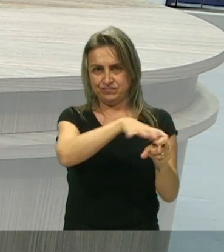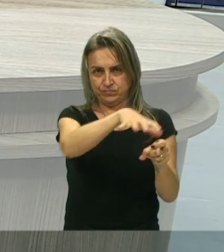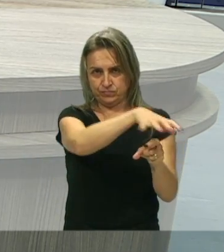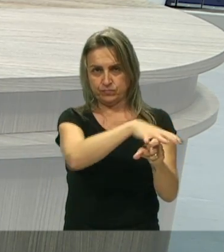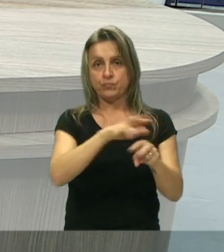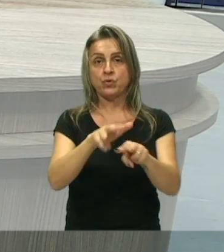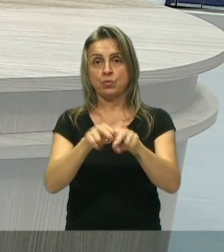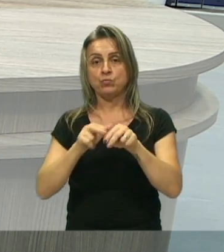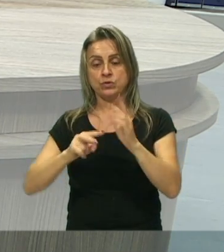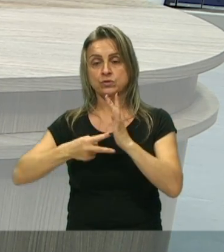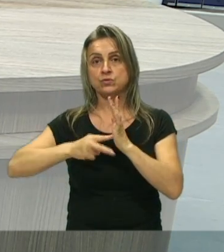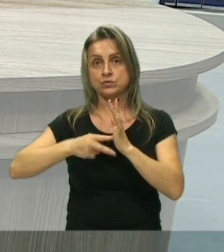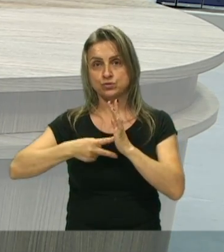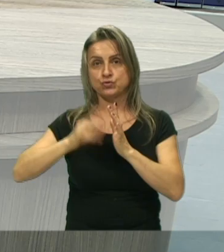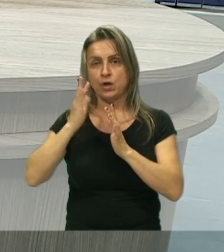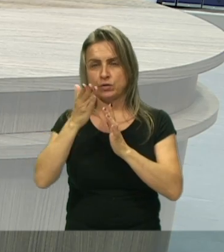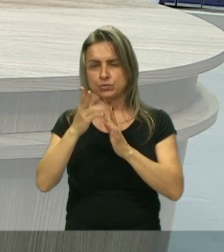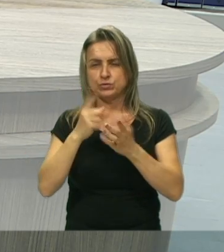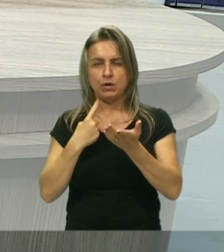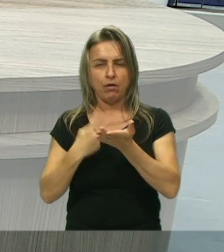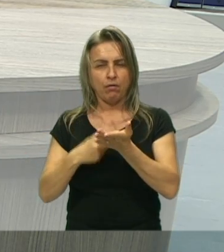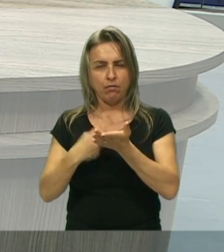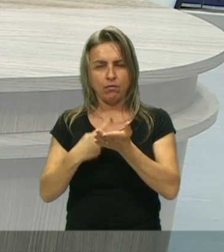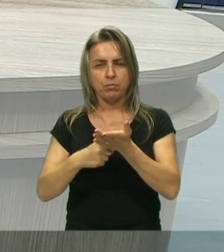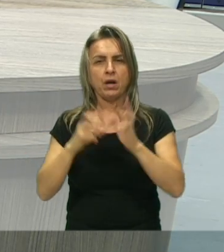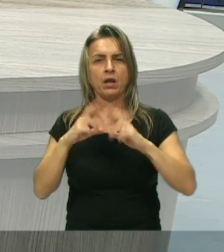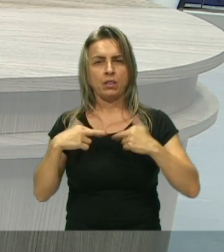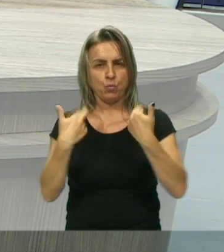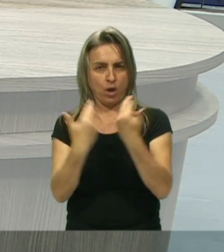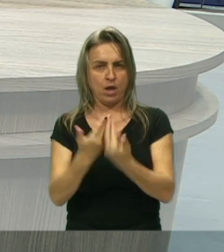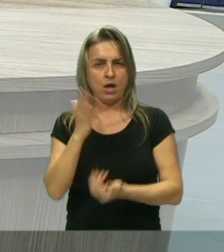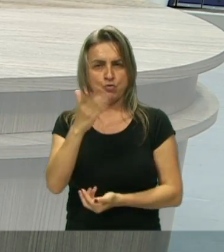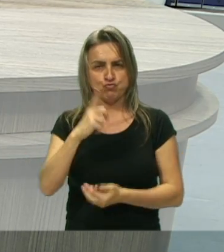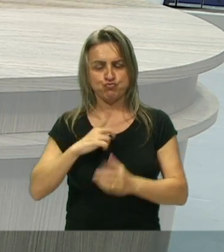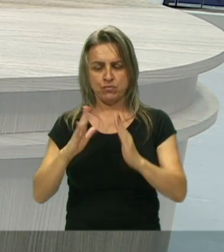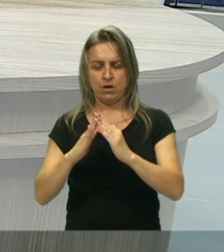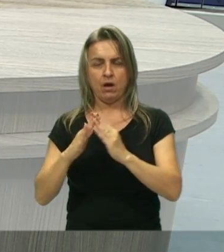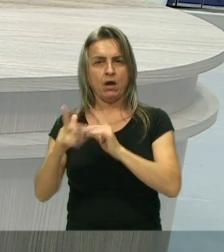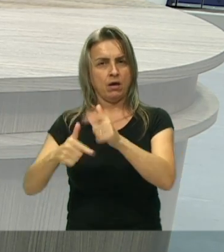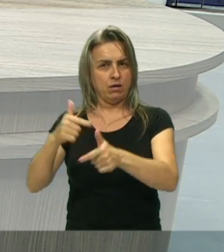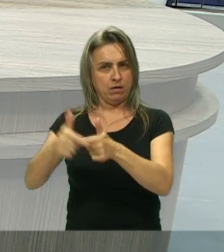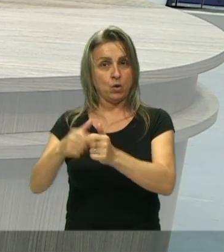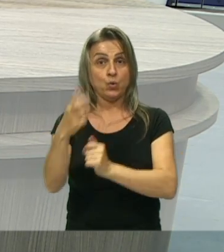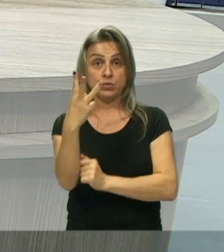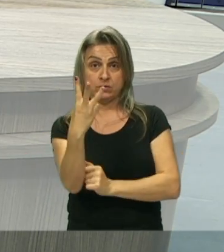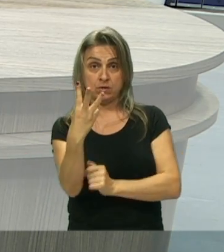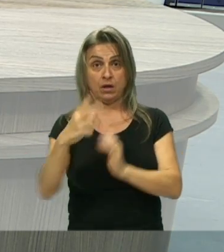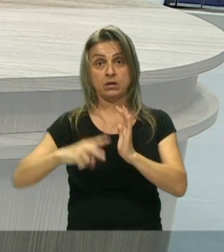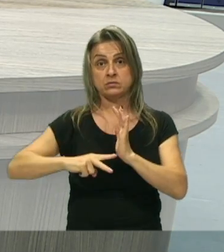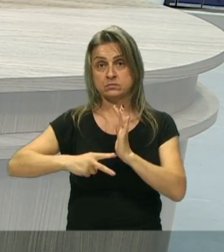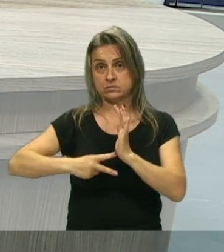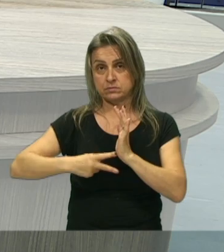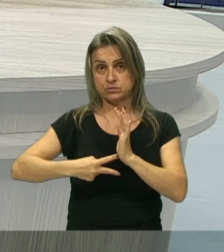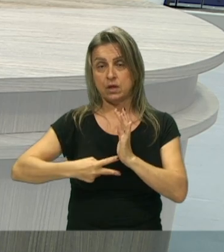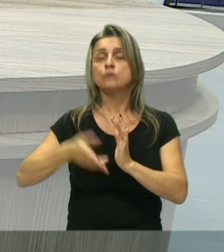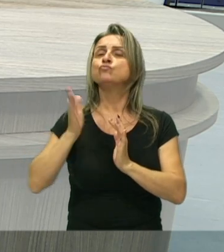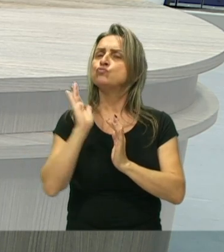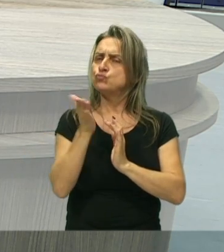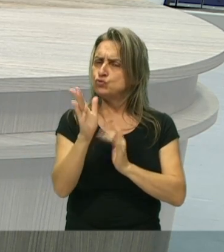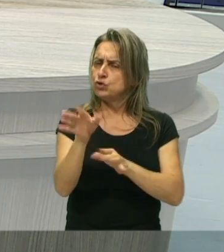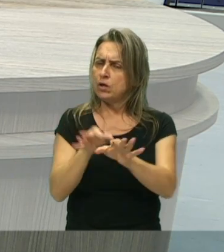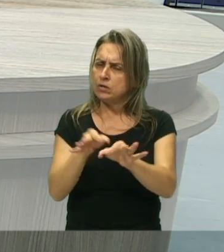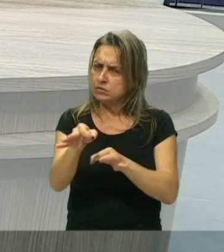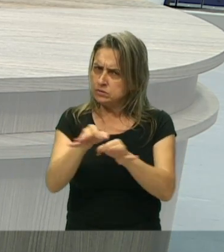se articulando. A gente já fez uma reunião na Casa do Trabalhador com 3 sindicatos, e eles já estão também